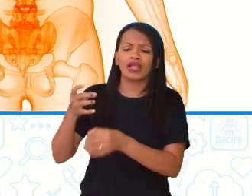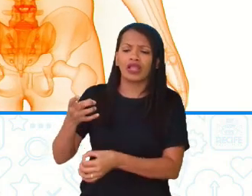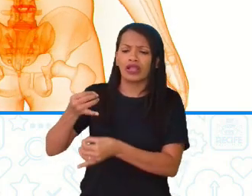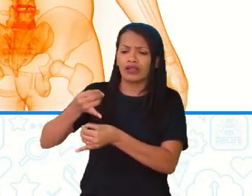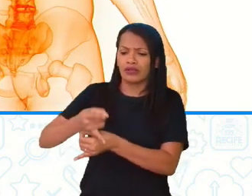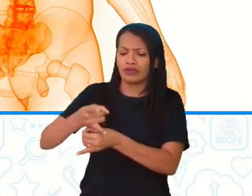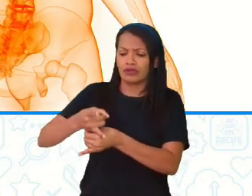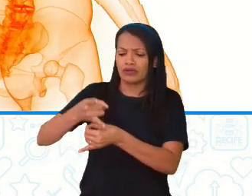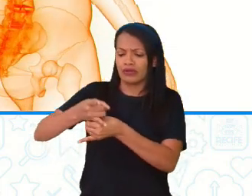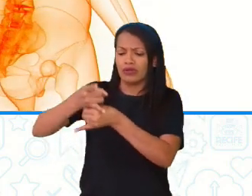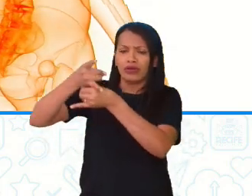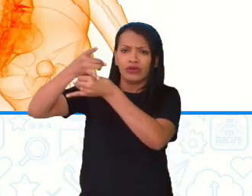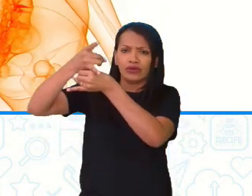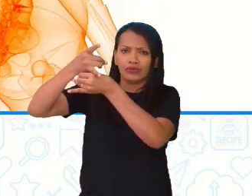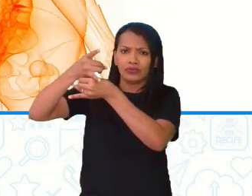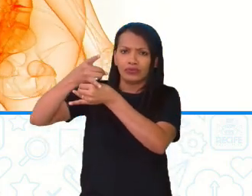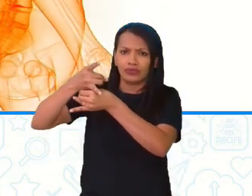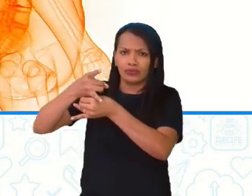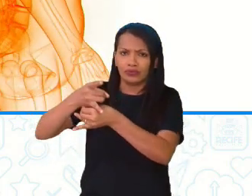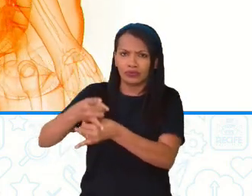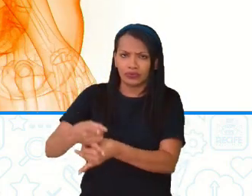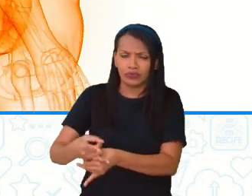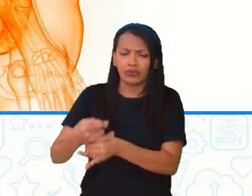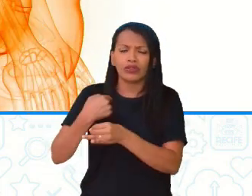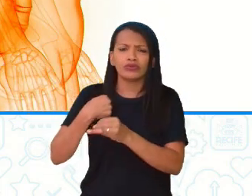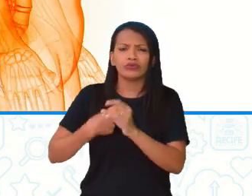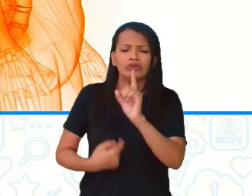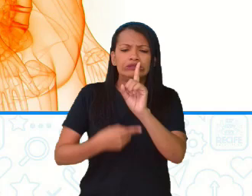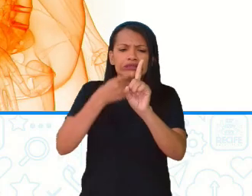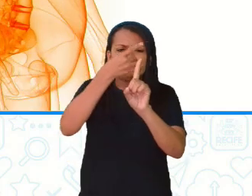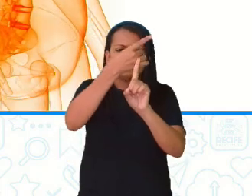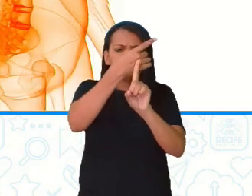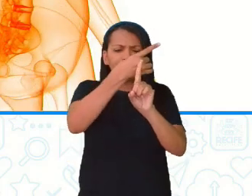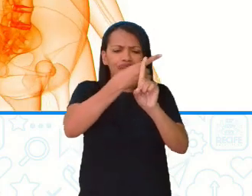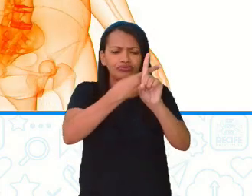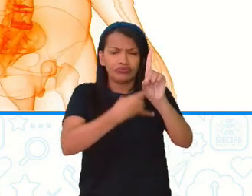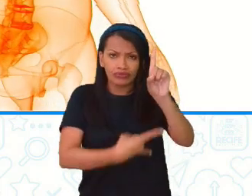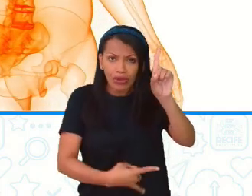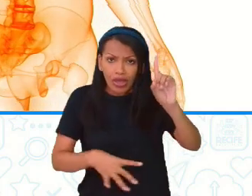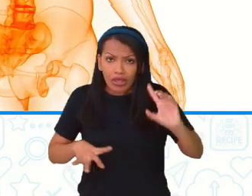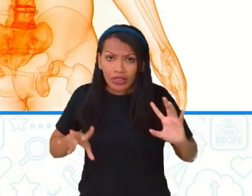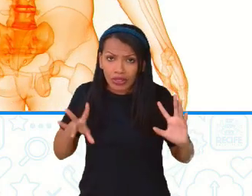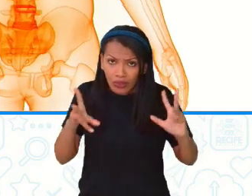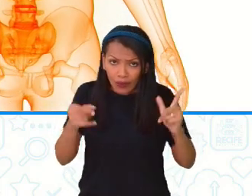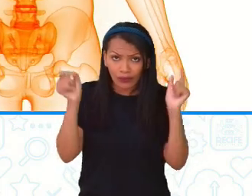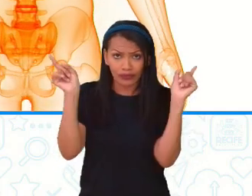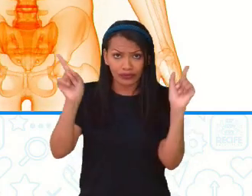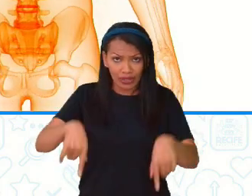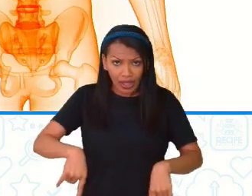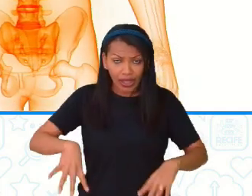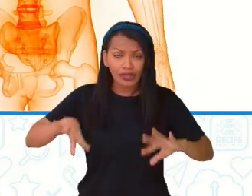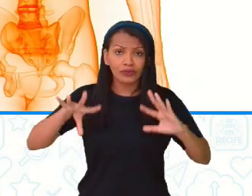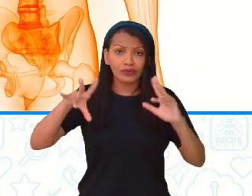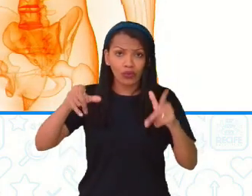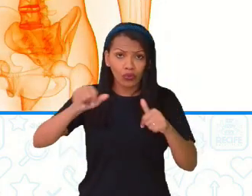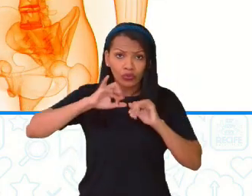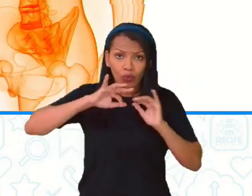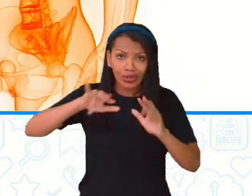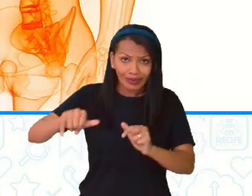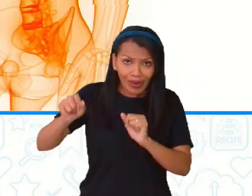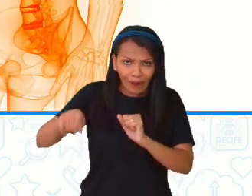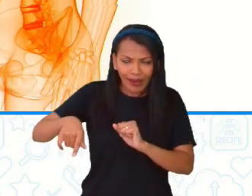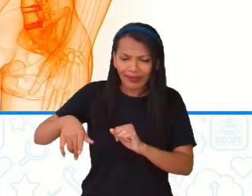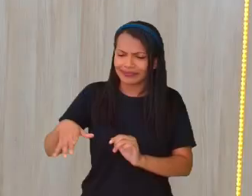vertebral aqui, ó, que está bem no meio do nosso corpo humano. Todo mundo é assim. Professora Sinara, todos os animais são